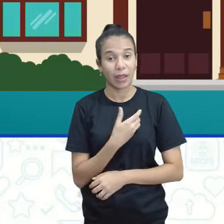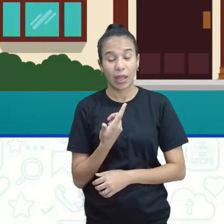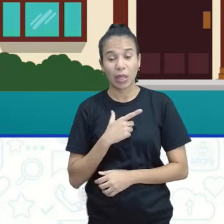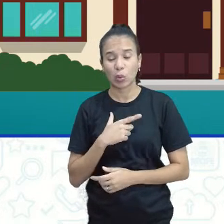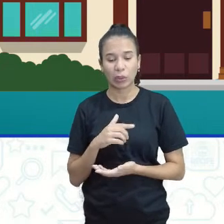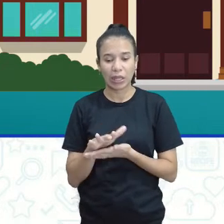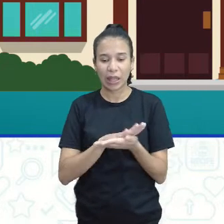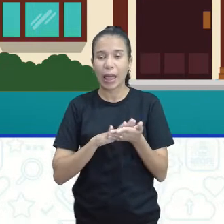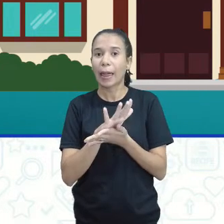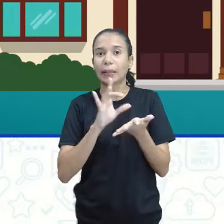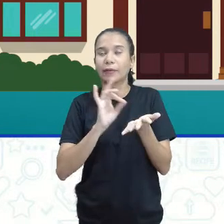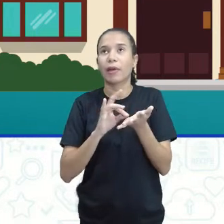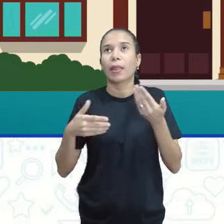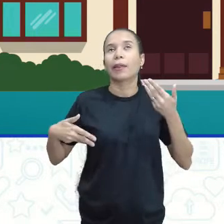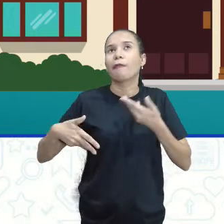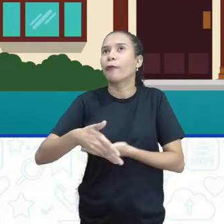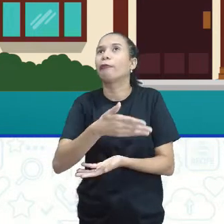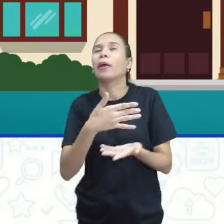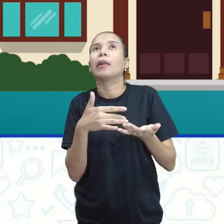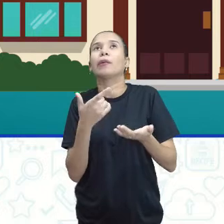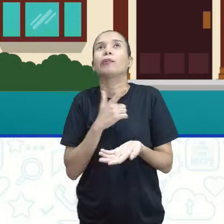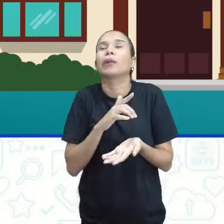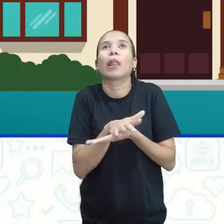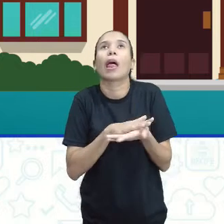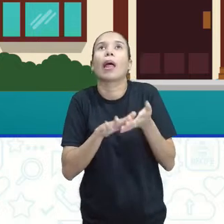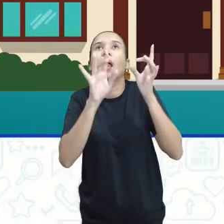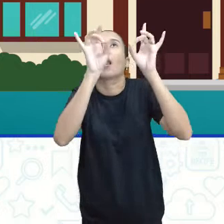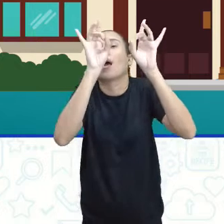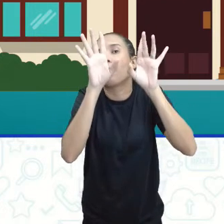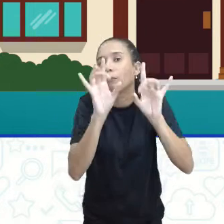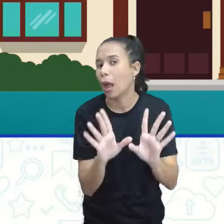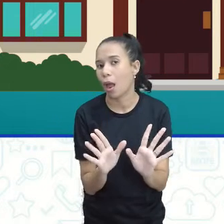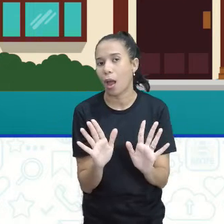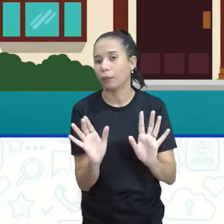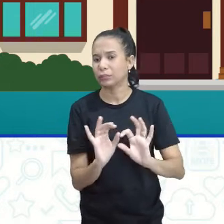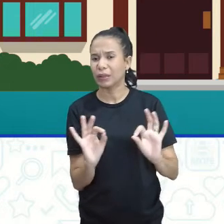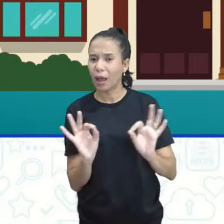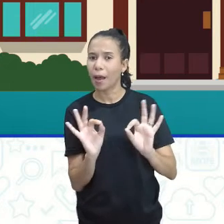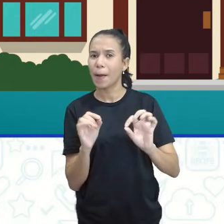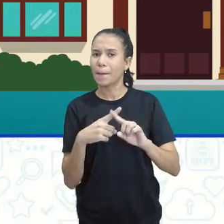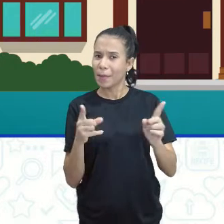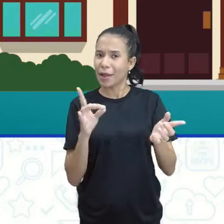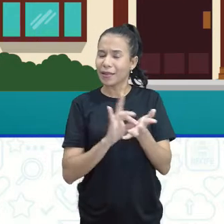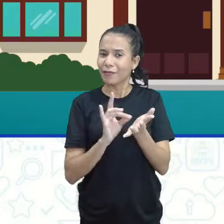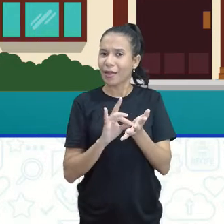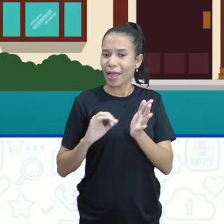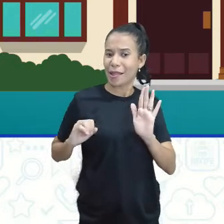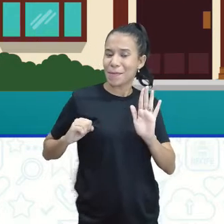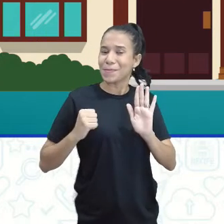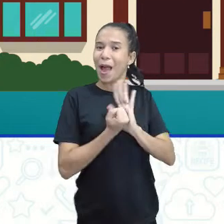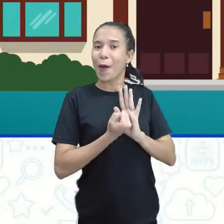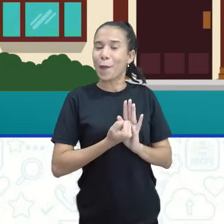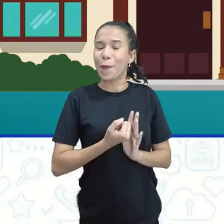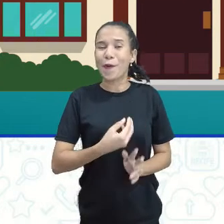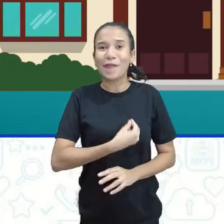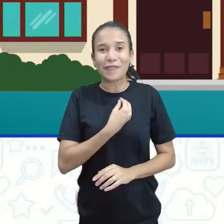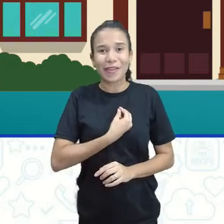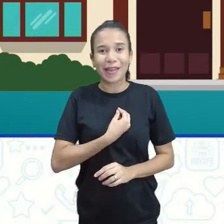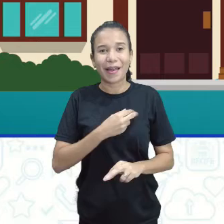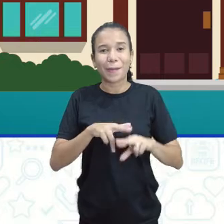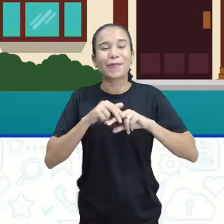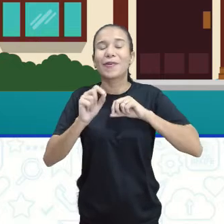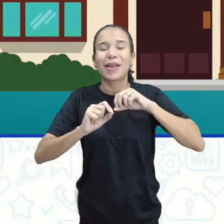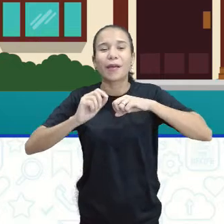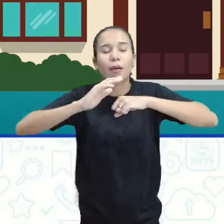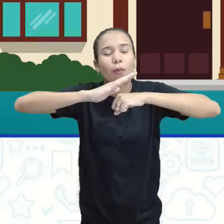de muito envolvente, ou muito impactante, ou muito revolucionário, mas que marcou a nossa autora. Por quê? Marcou pelo